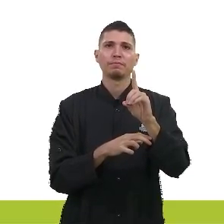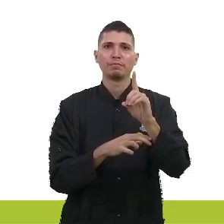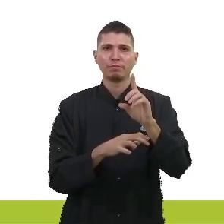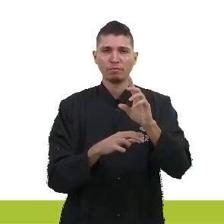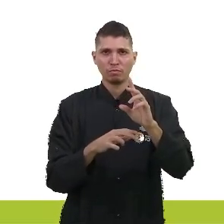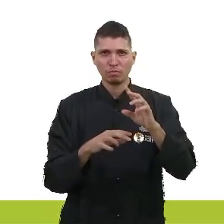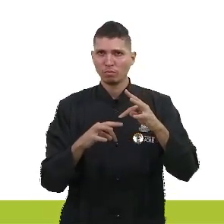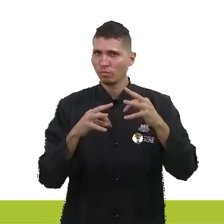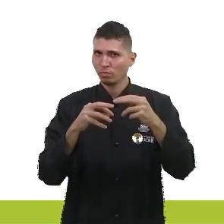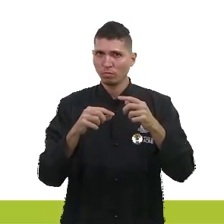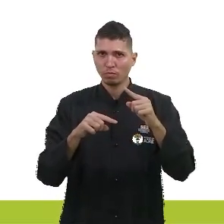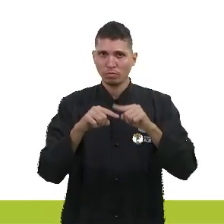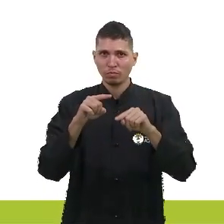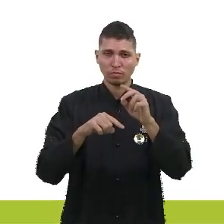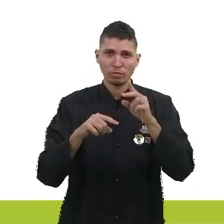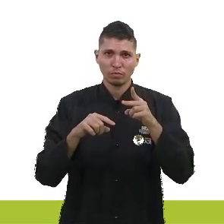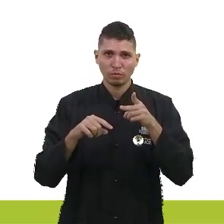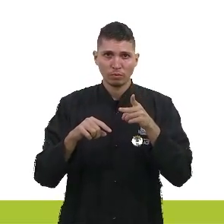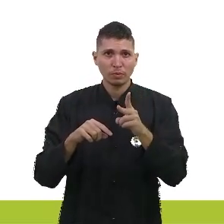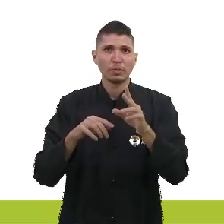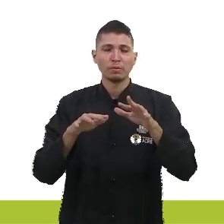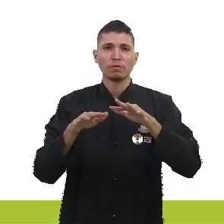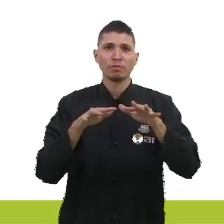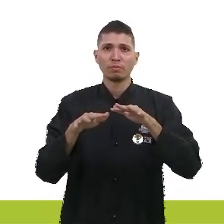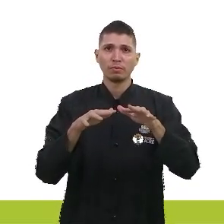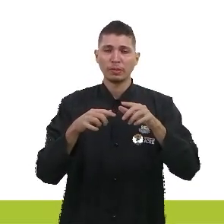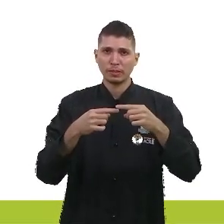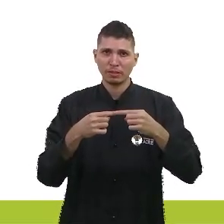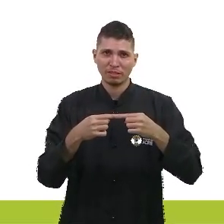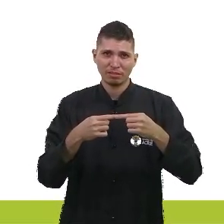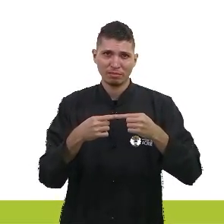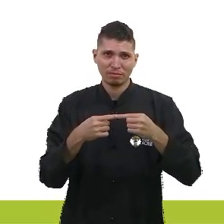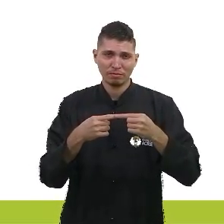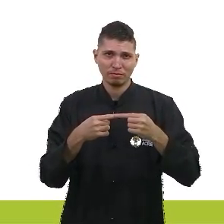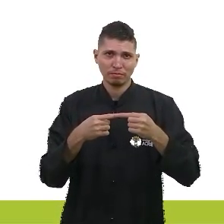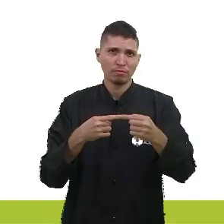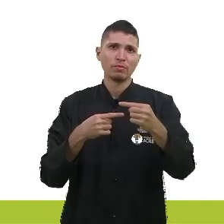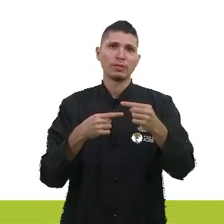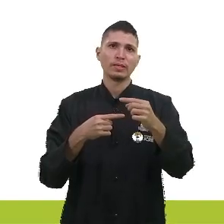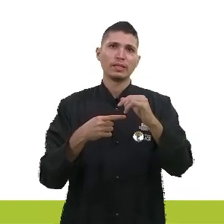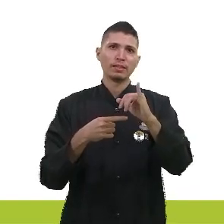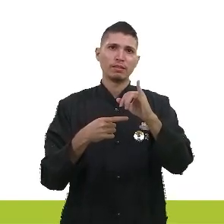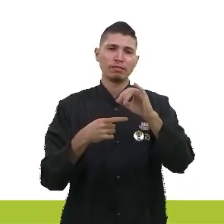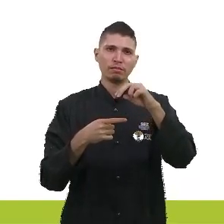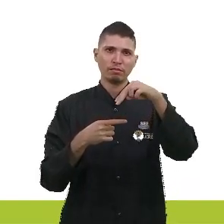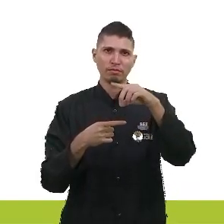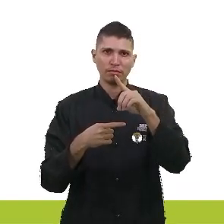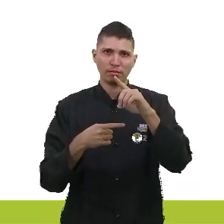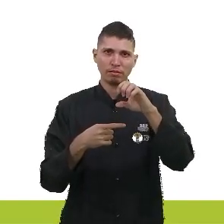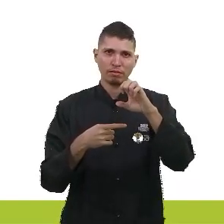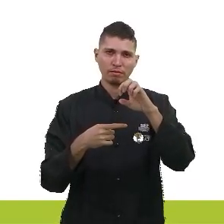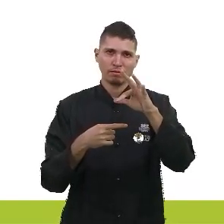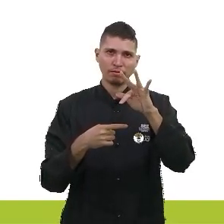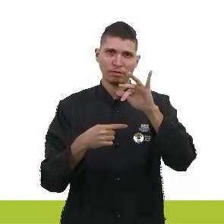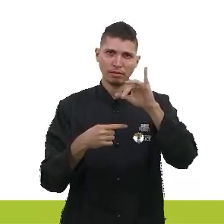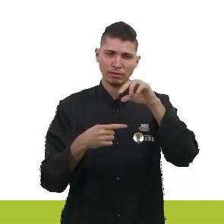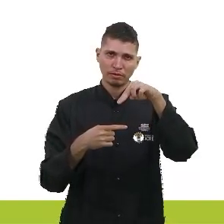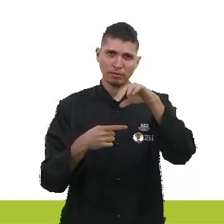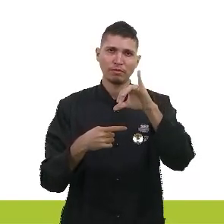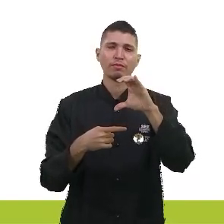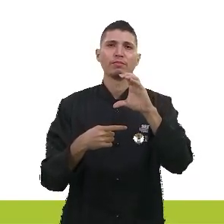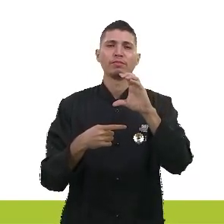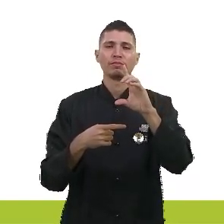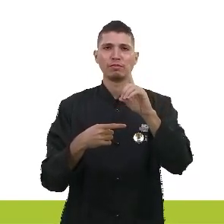continuar em movimento retilíneo e uniforme indefinidamente. E, todo corpo tende a continuar